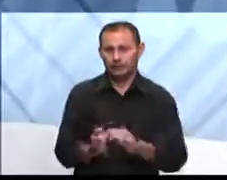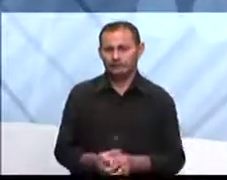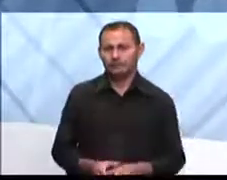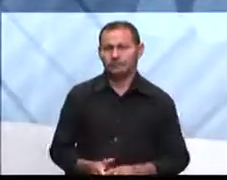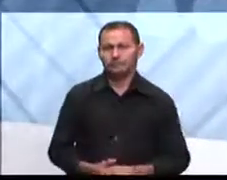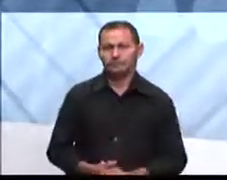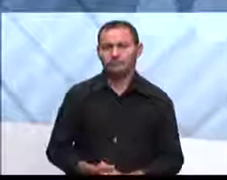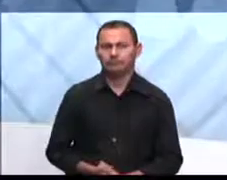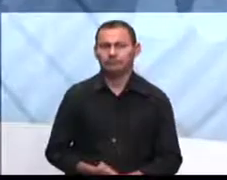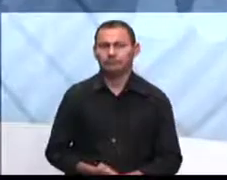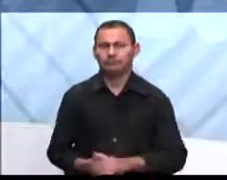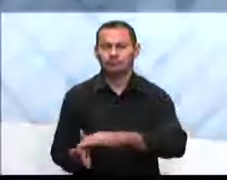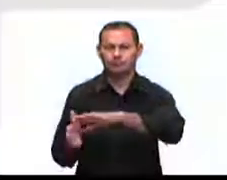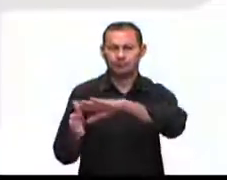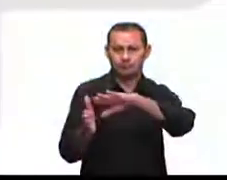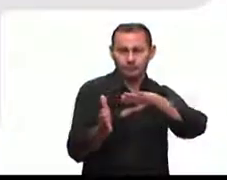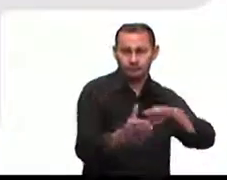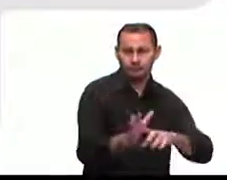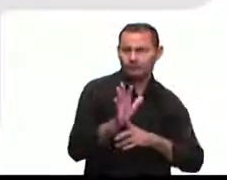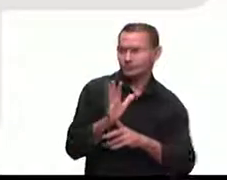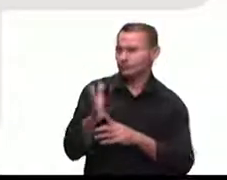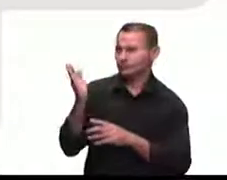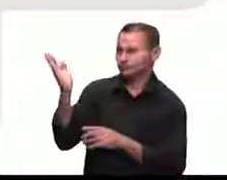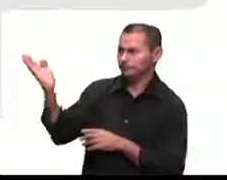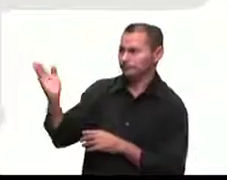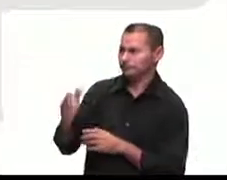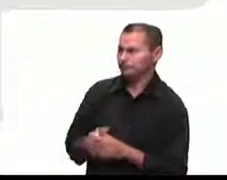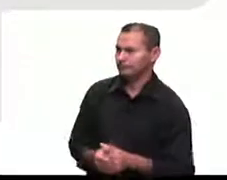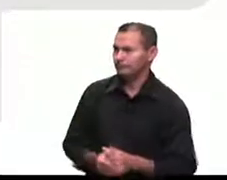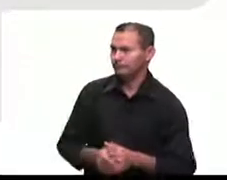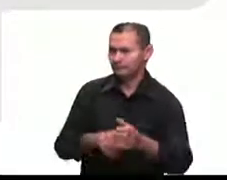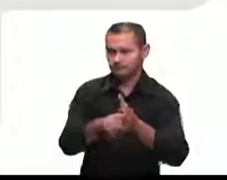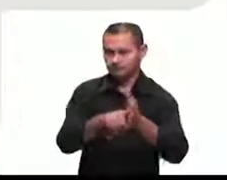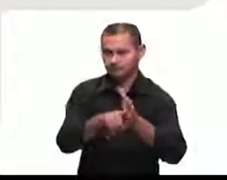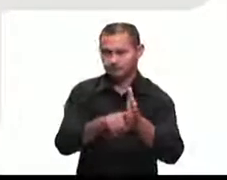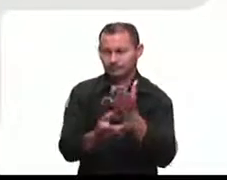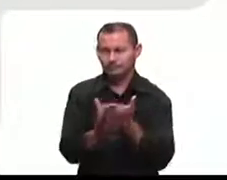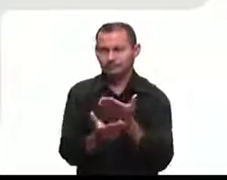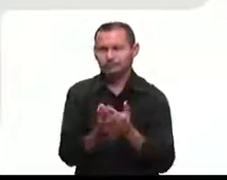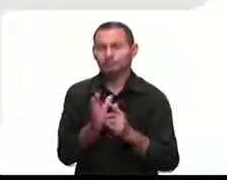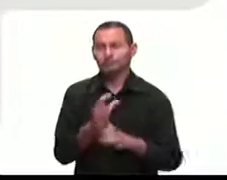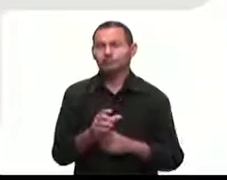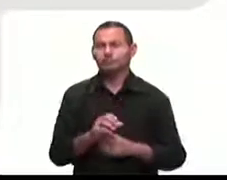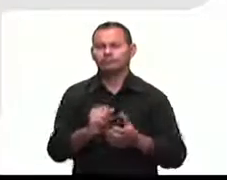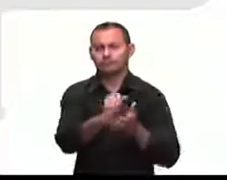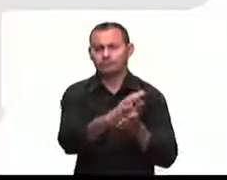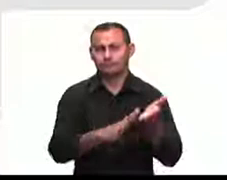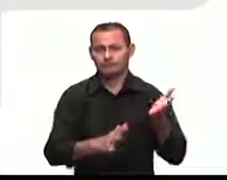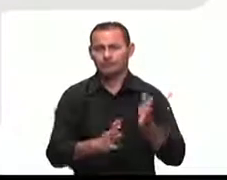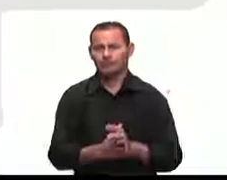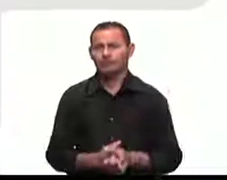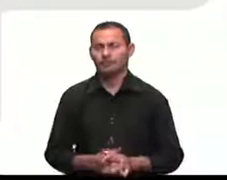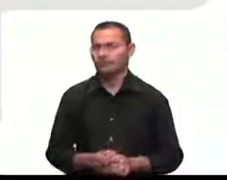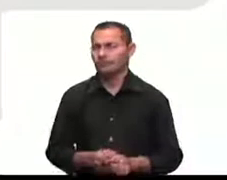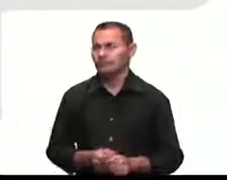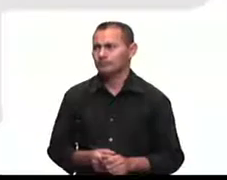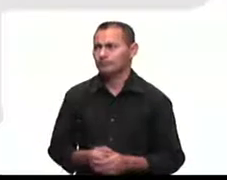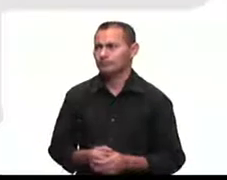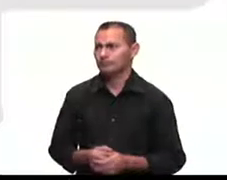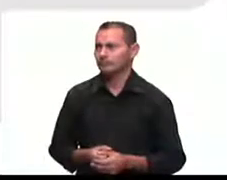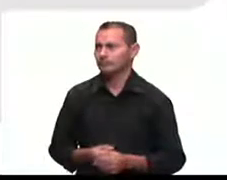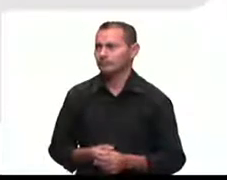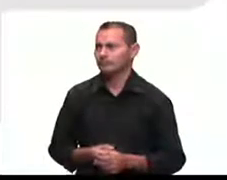Então, vamos ali ao resultado da nossa pesquisa, resultado da nossa atividade, desculpe.